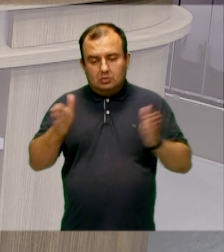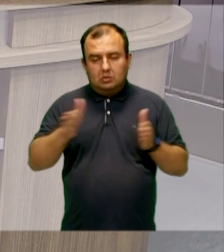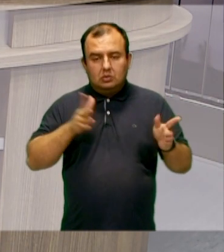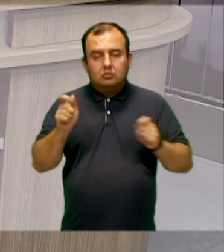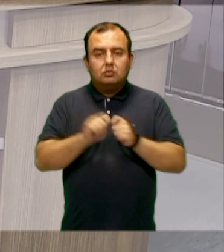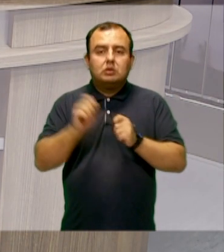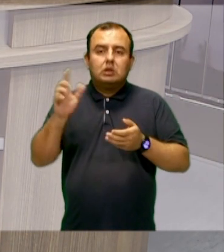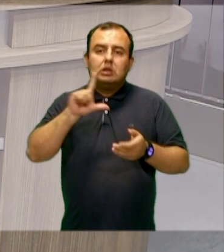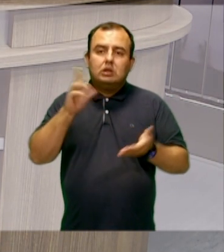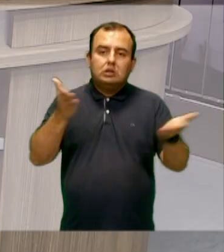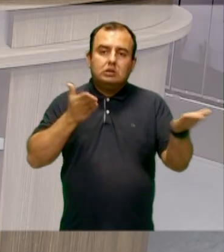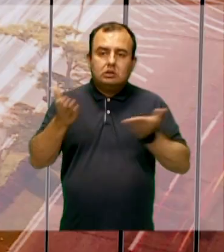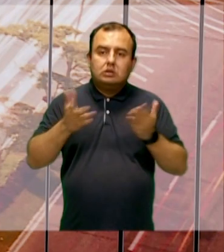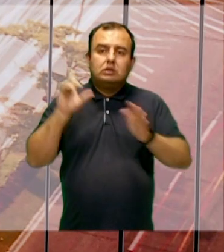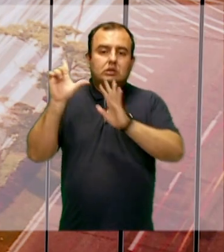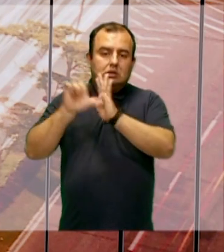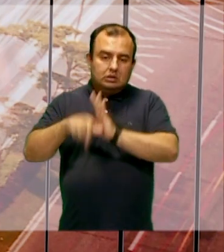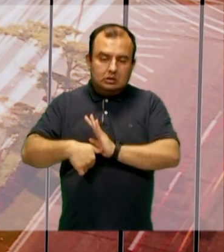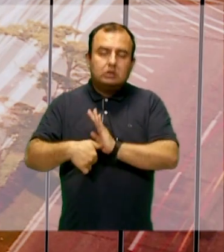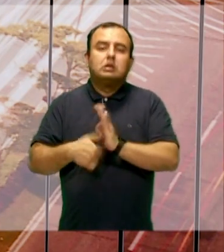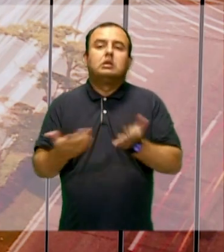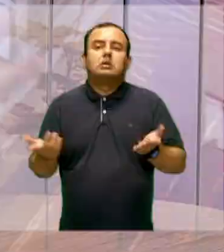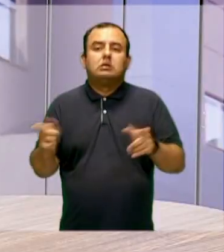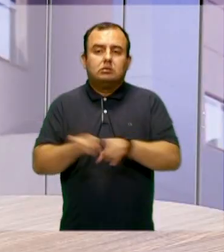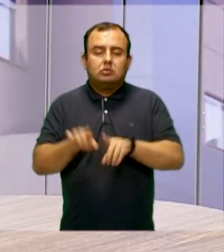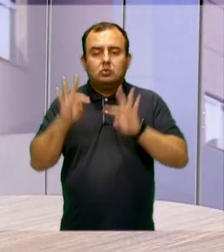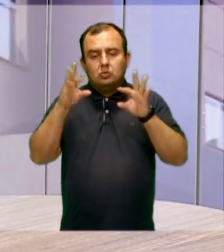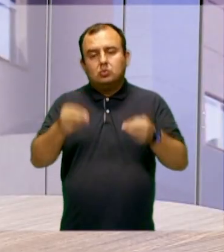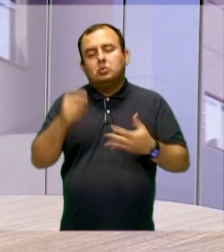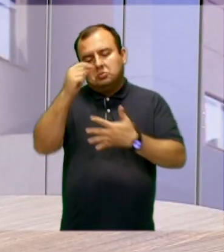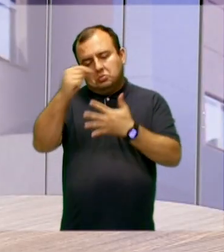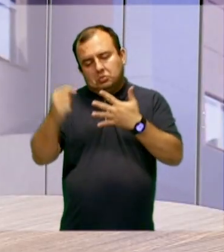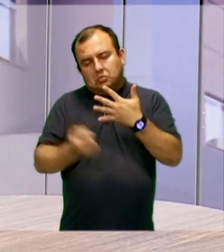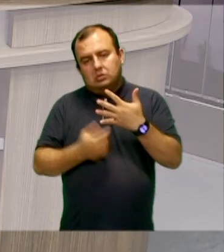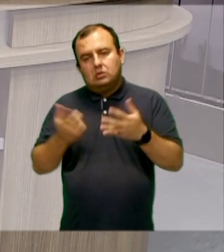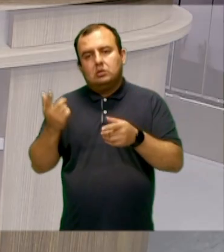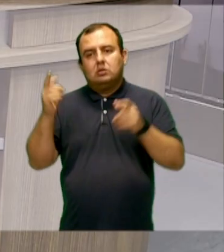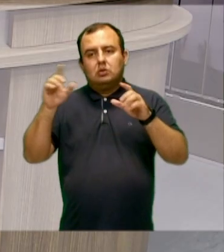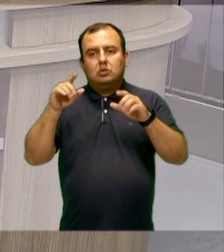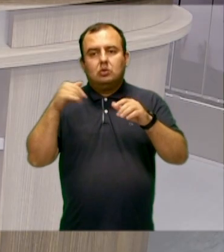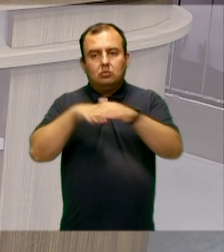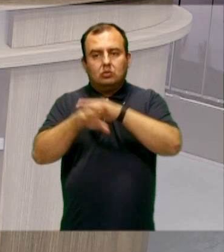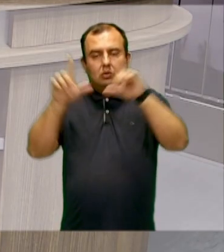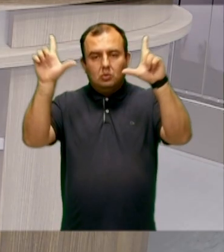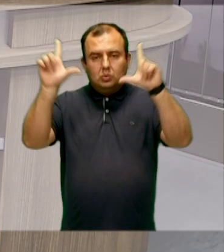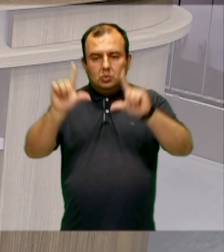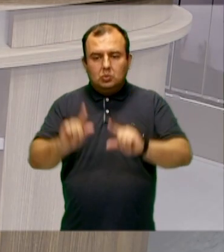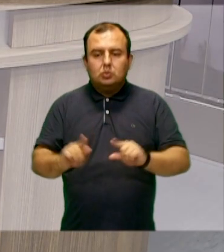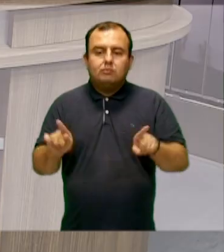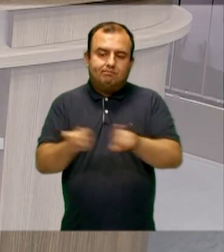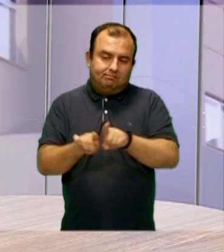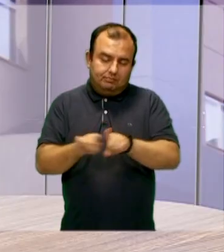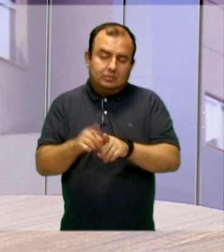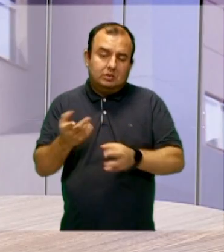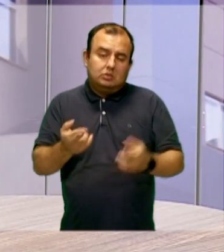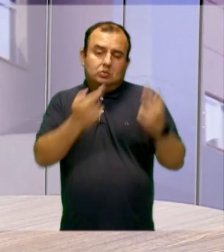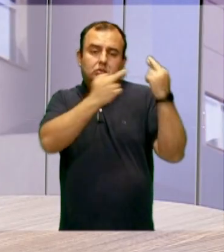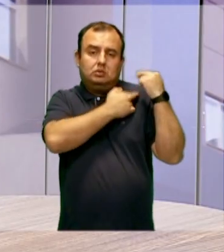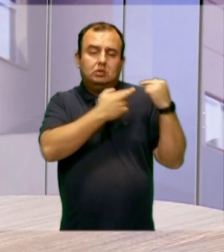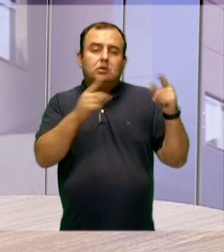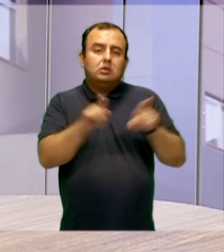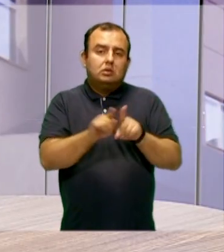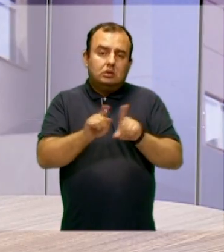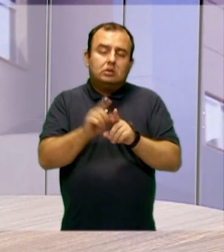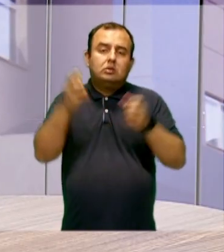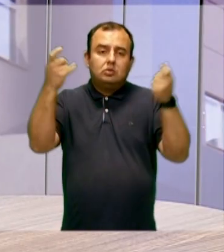fazer a licitação e aí atrasa toda essa questão, acaba esvaziando o almoxarifado. E aí tem a questão da responsabilidade, como eu te passei, um exemplo que